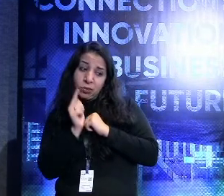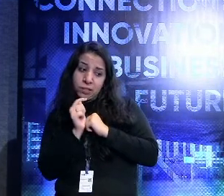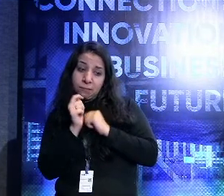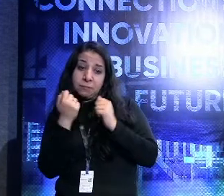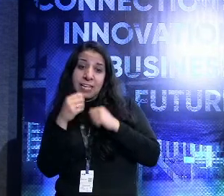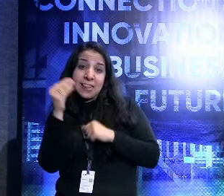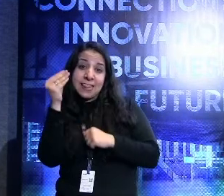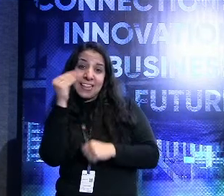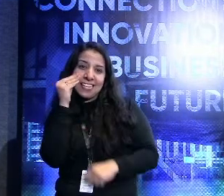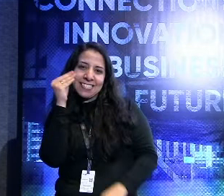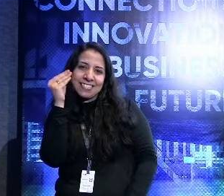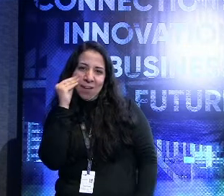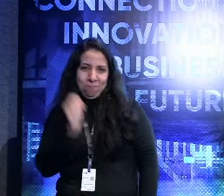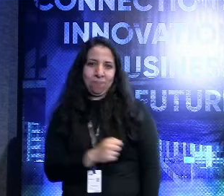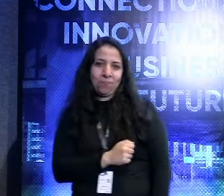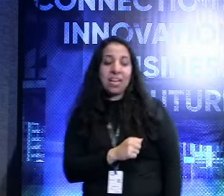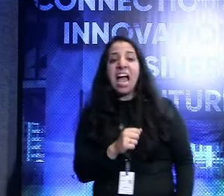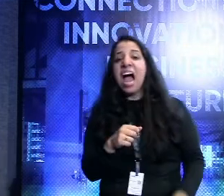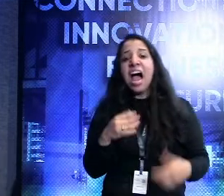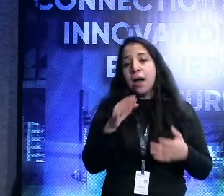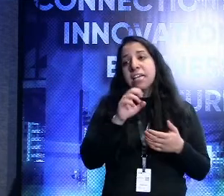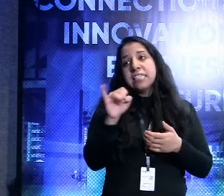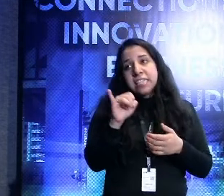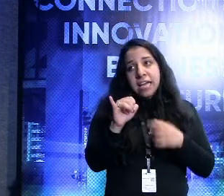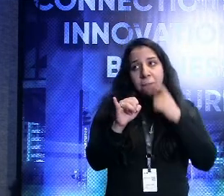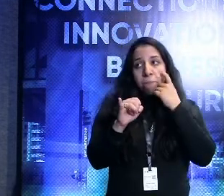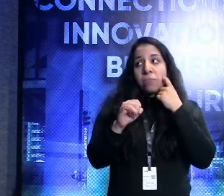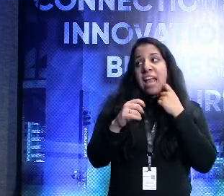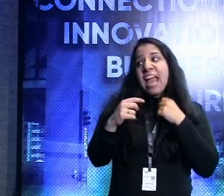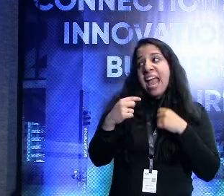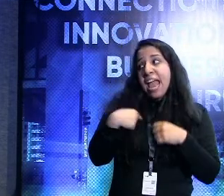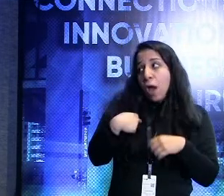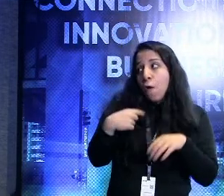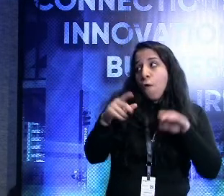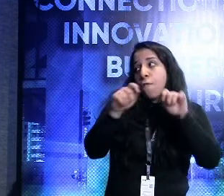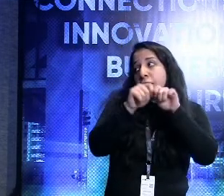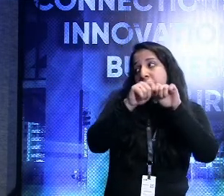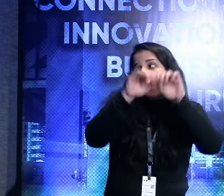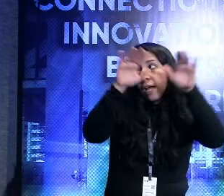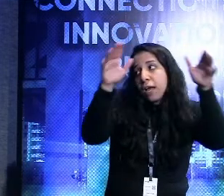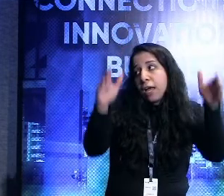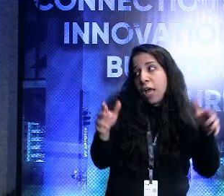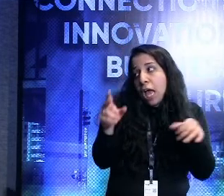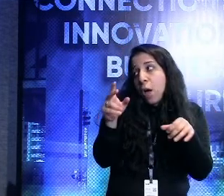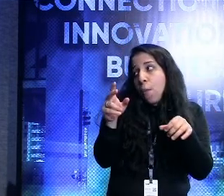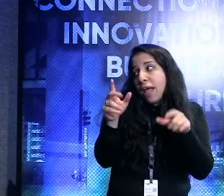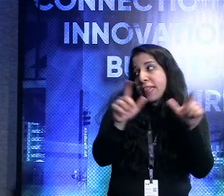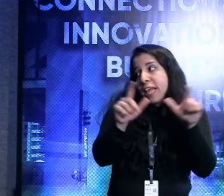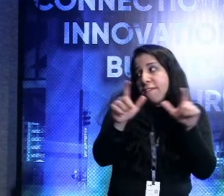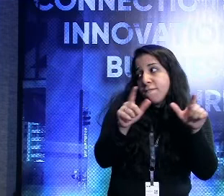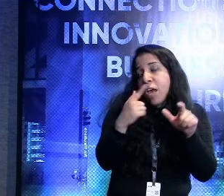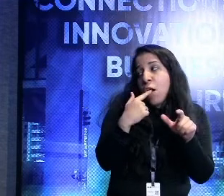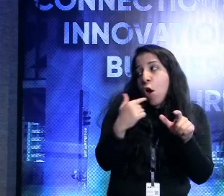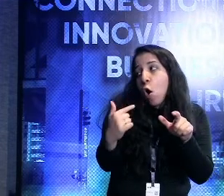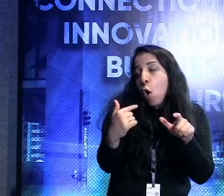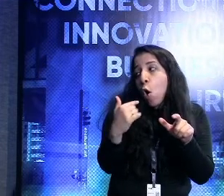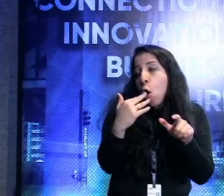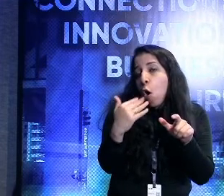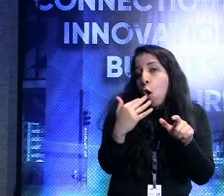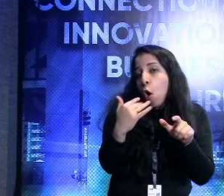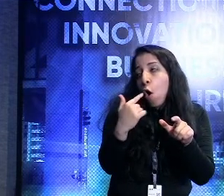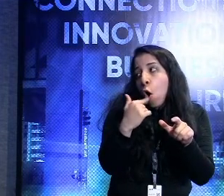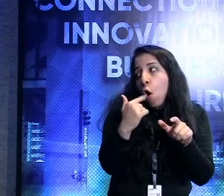que, se eu colocar uma televisão vermelha, as pessoas vão comprar mais do que uma televisão azul? Não sabemos, precisamos testar. Tudo pode se